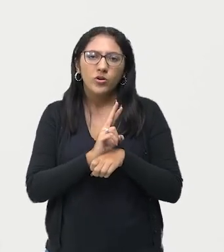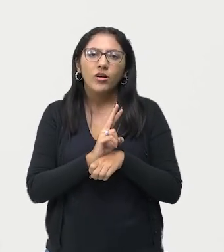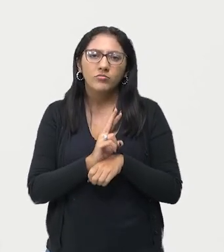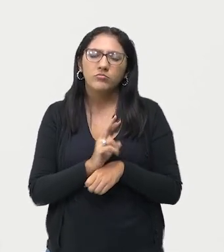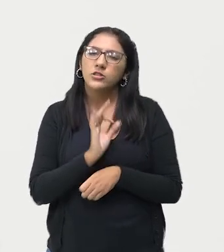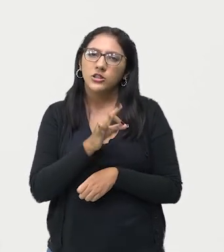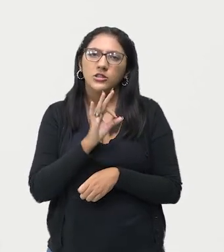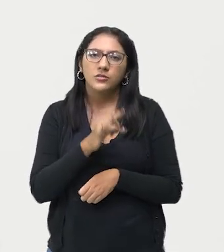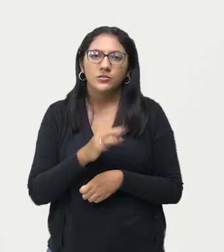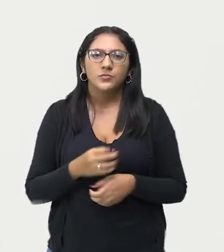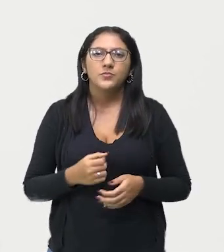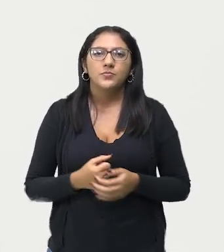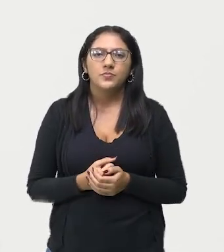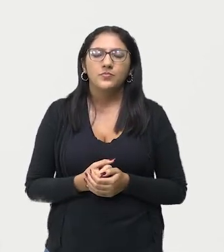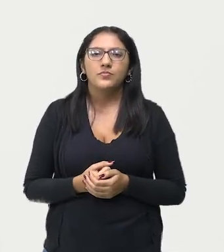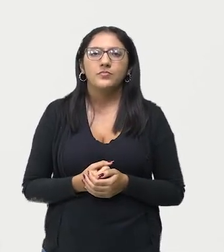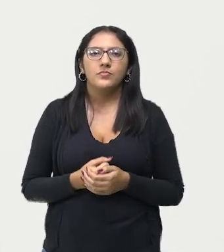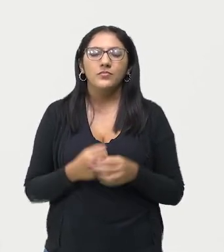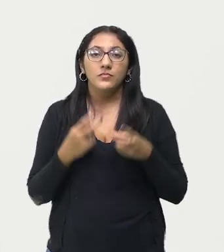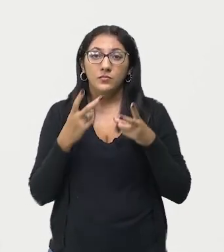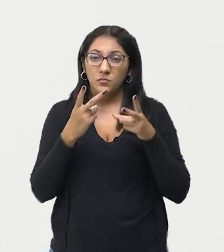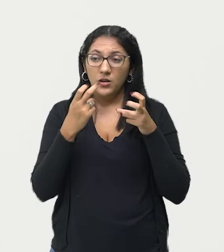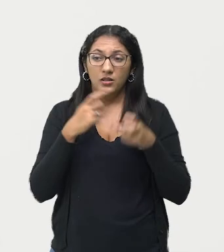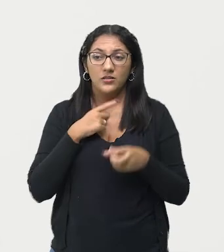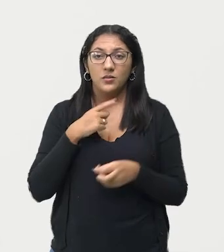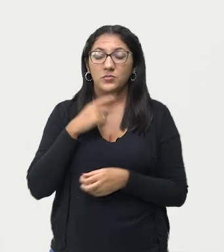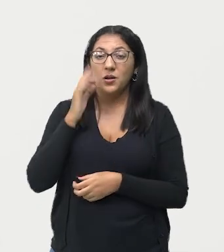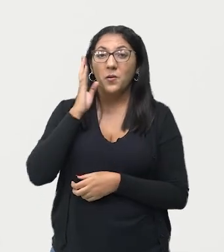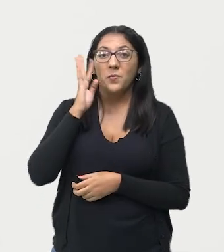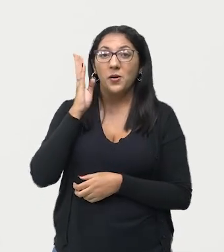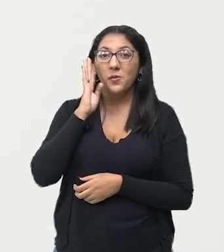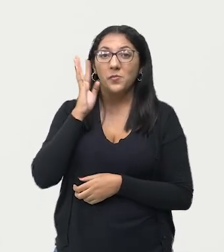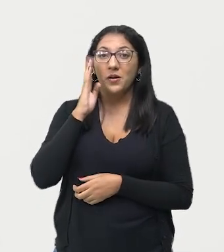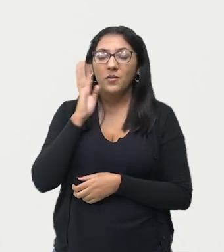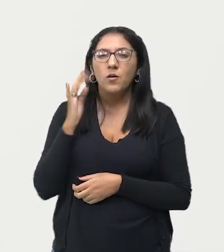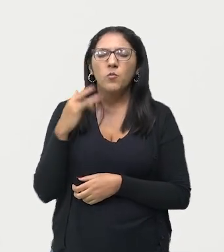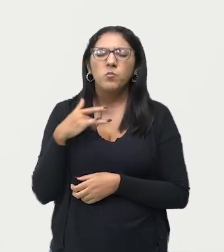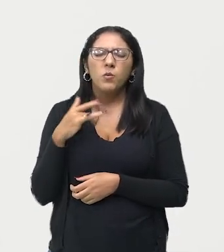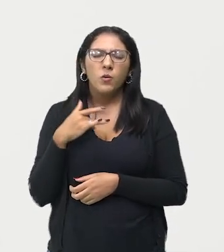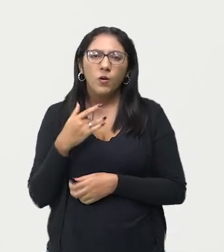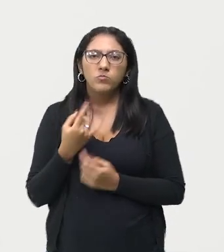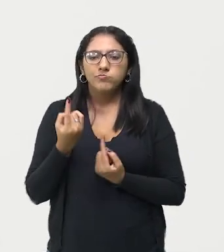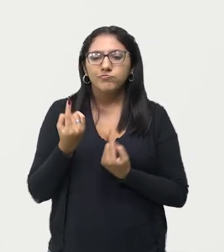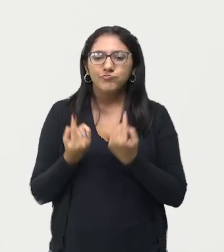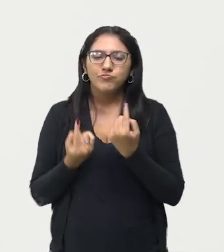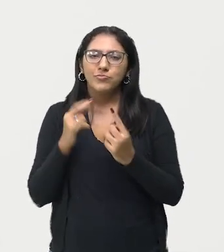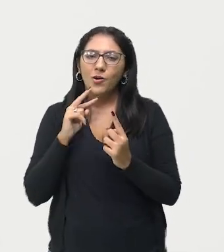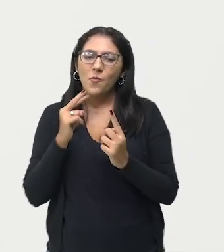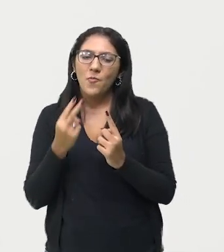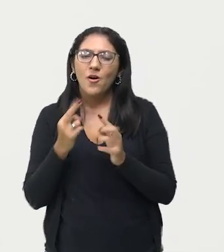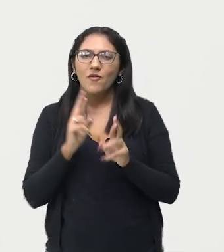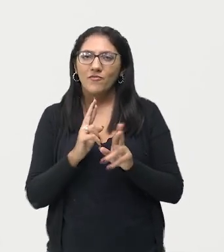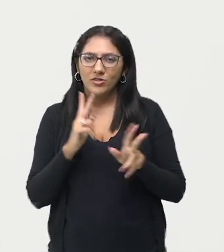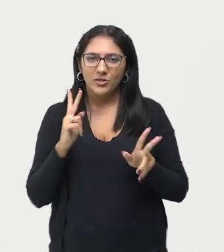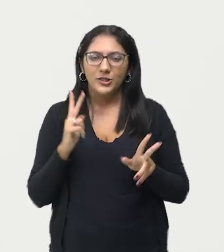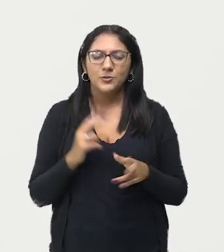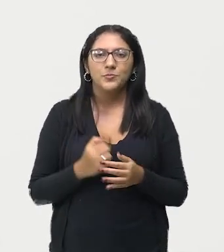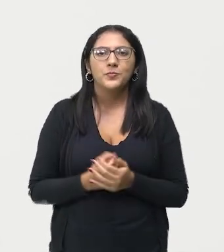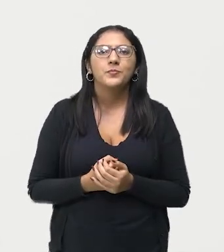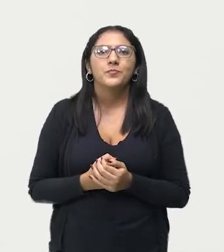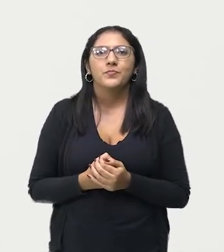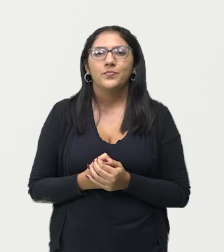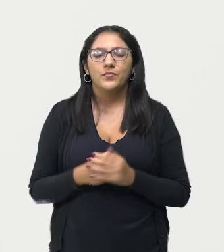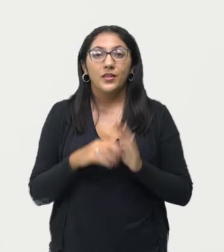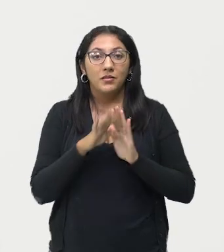então está certo. Notem, então, que o fato de pensar que é uma crueldade é uma visão individual. E aí o